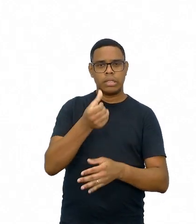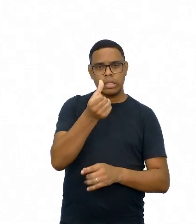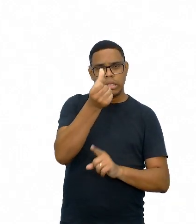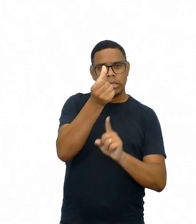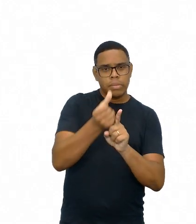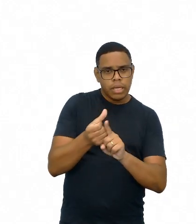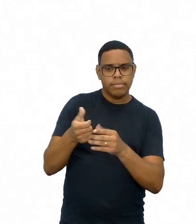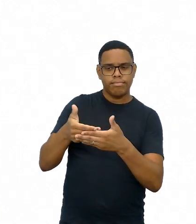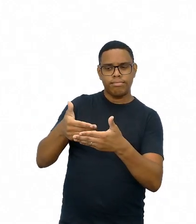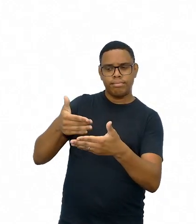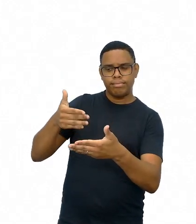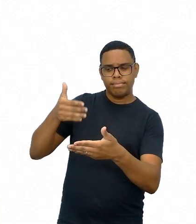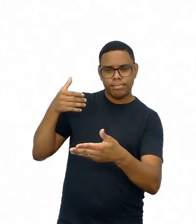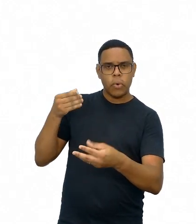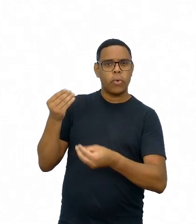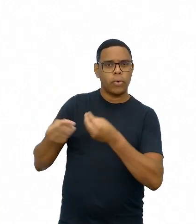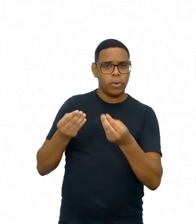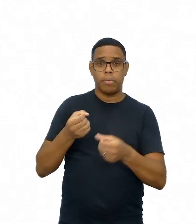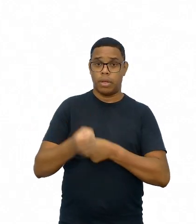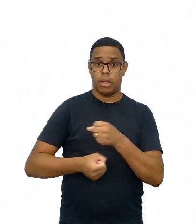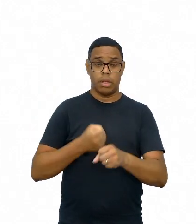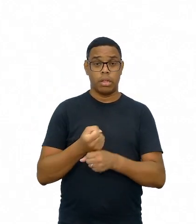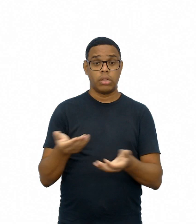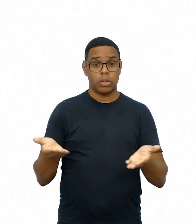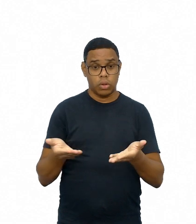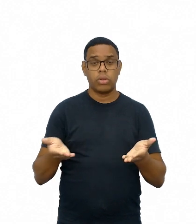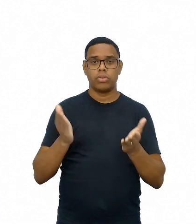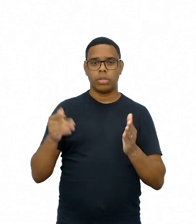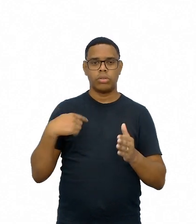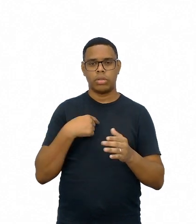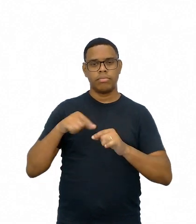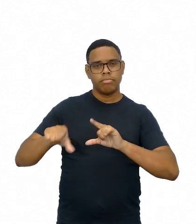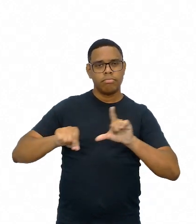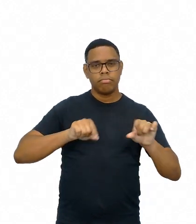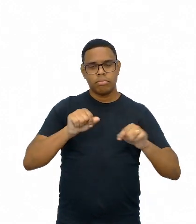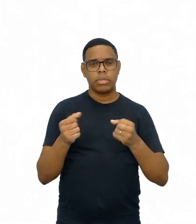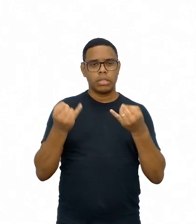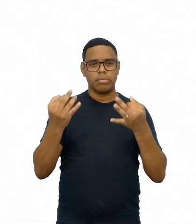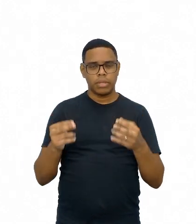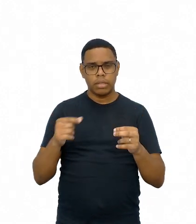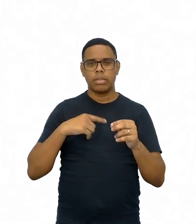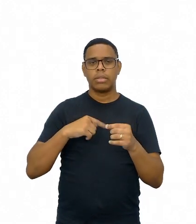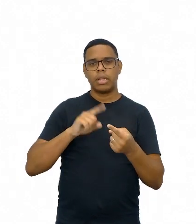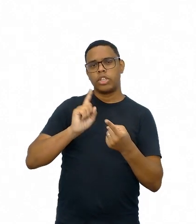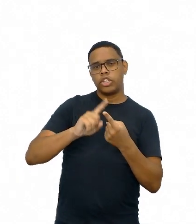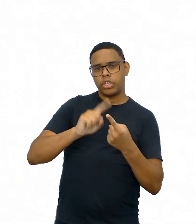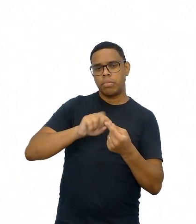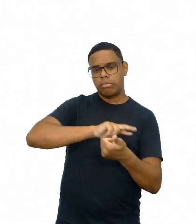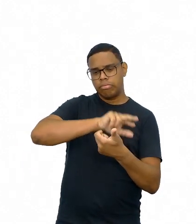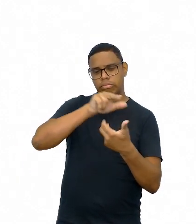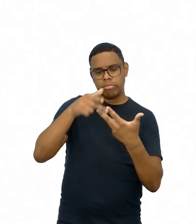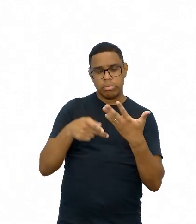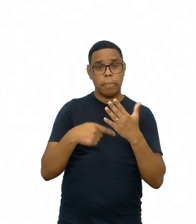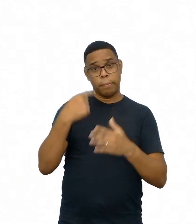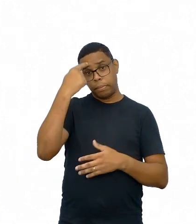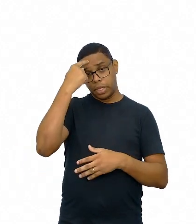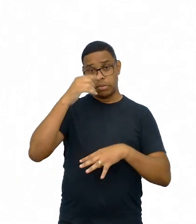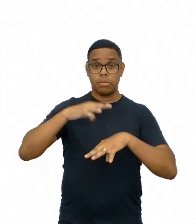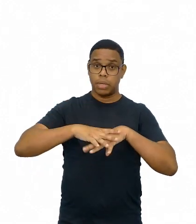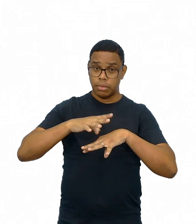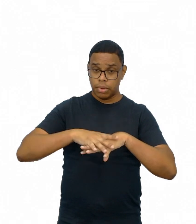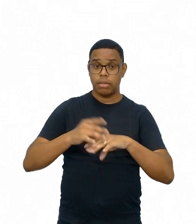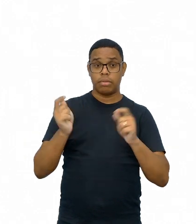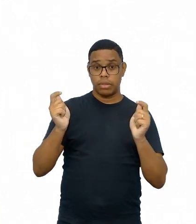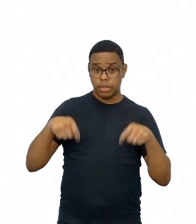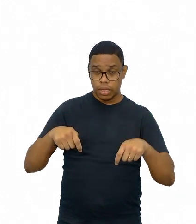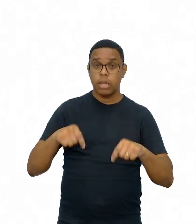semestre. Neste ano, nós fizemos escolha para tratarmos sobre os tipos de pensamentos matemáticos que